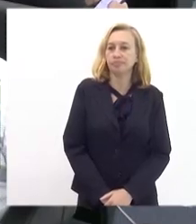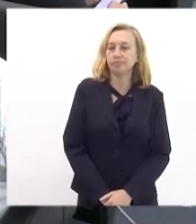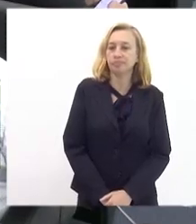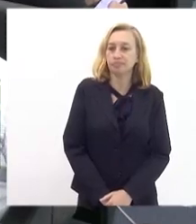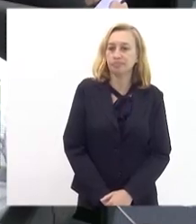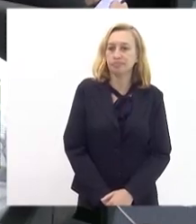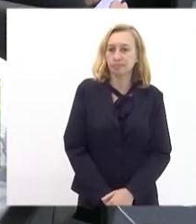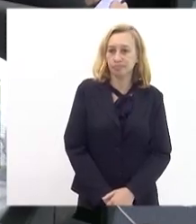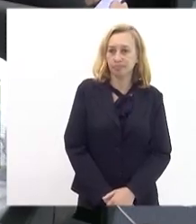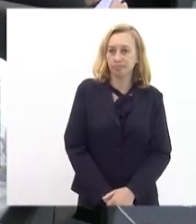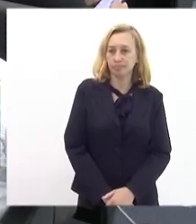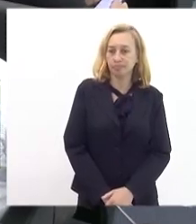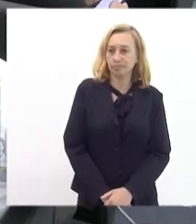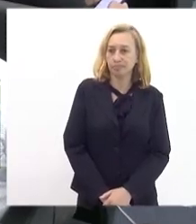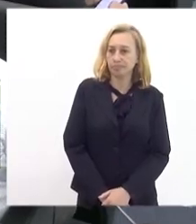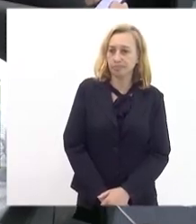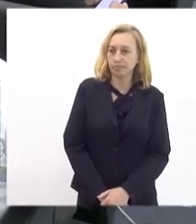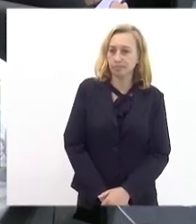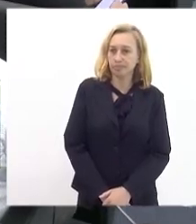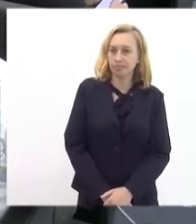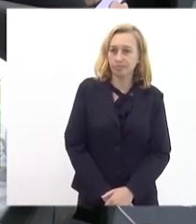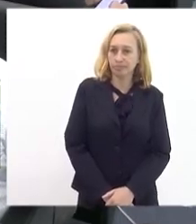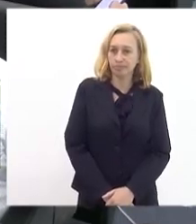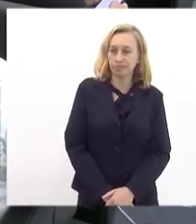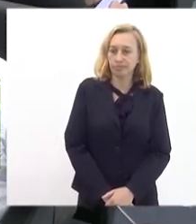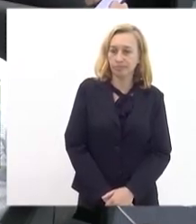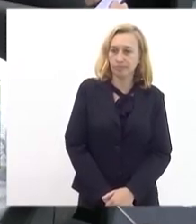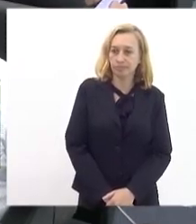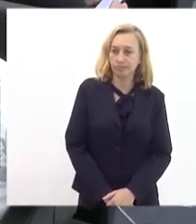o vídeo E aí